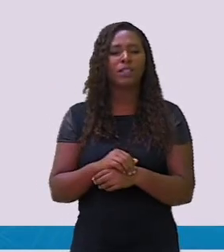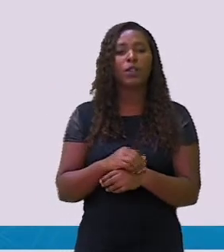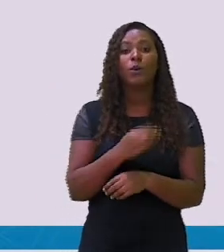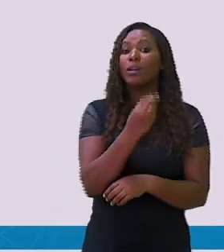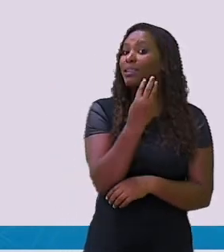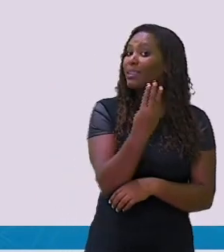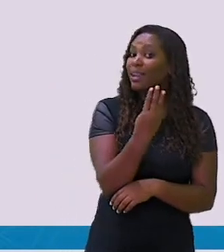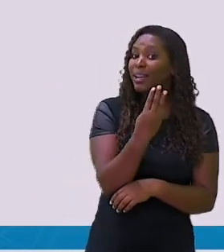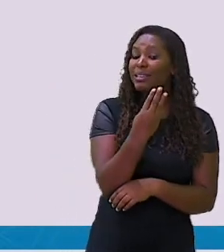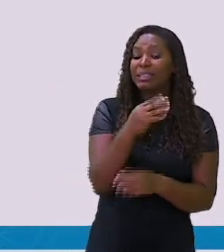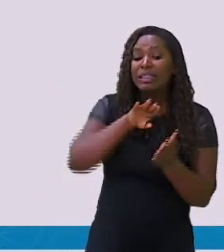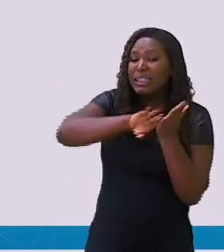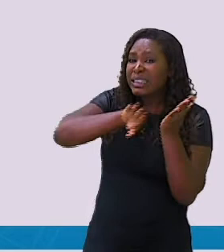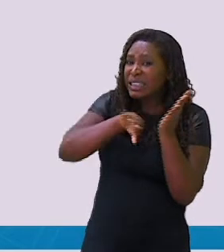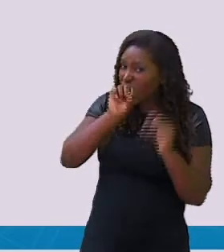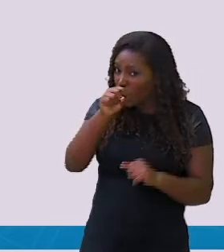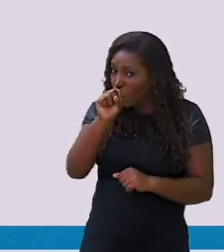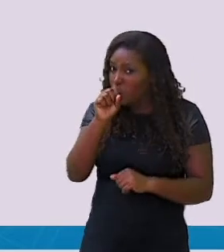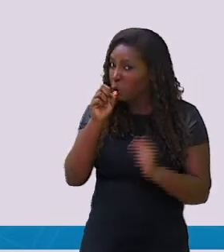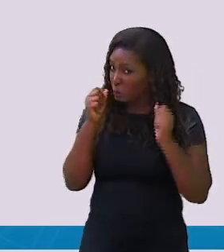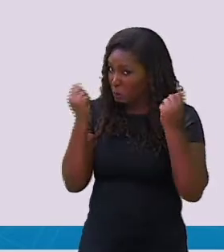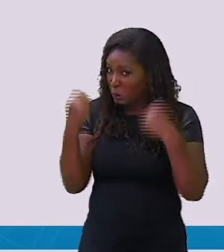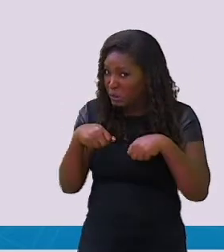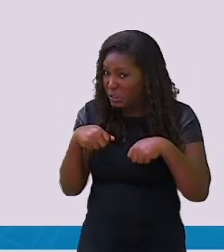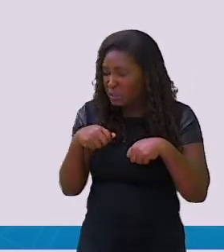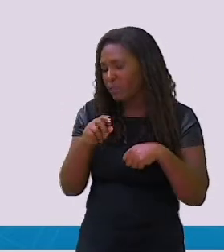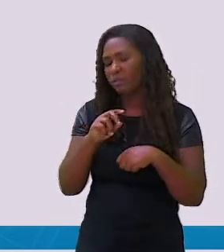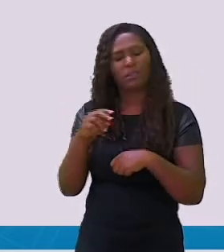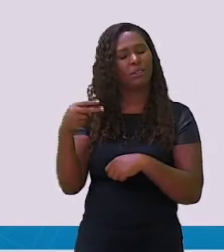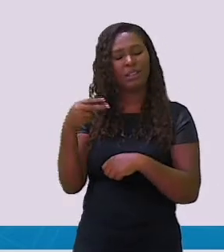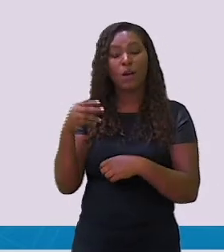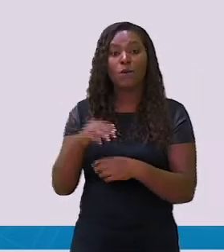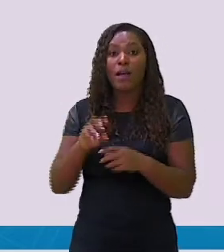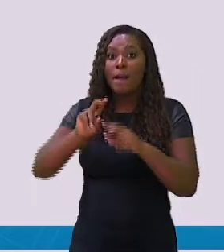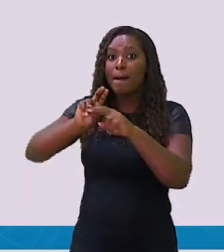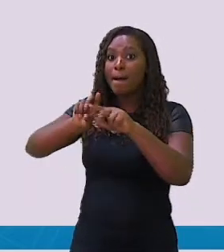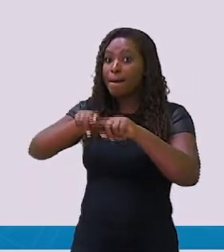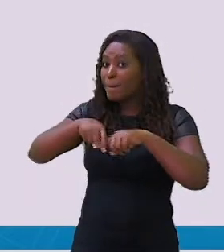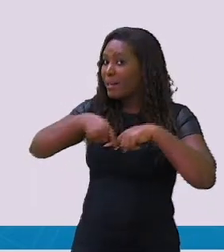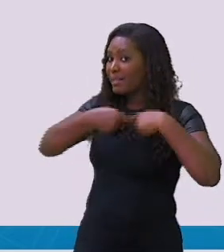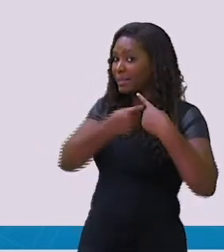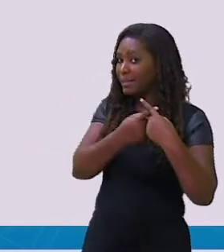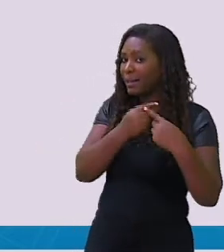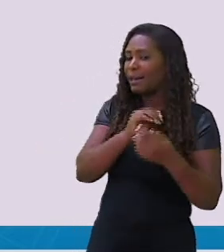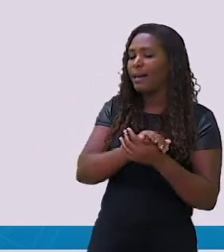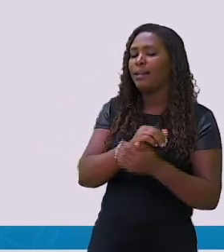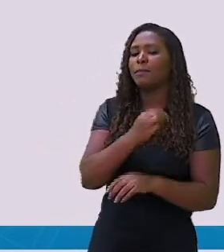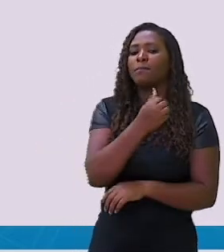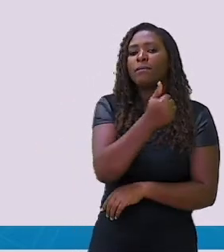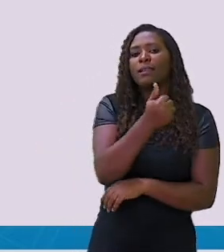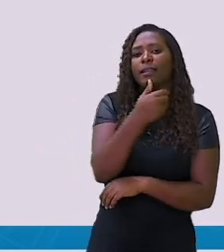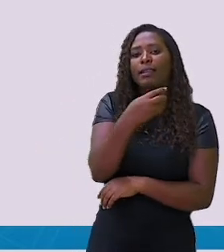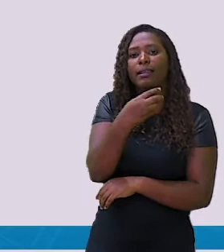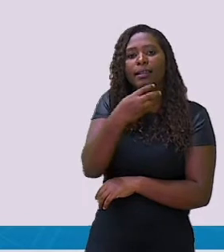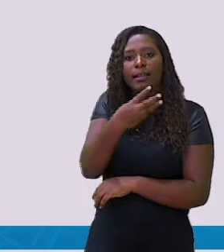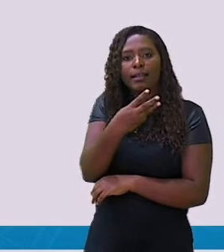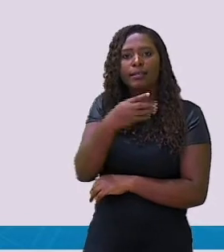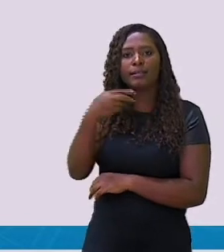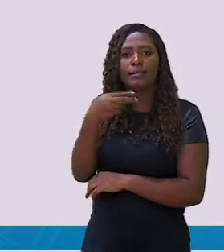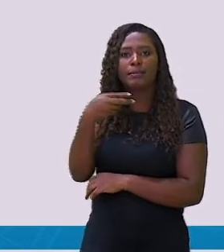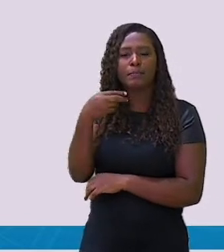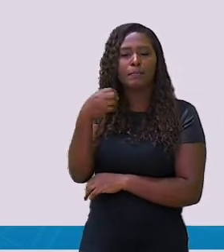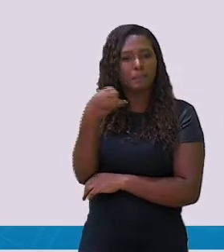pegar emprestado bom então aqui vai ficar 1313 -